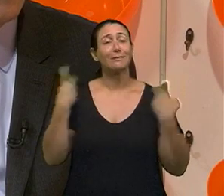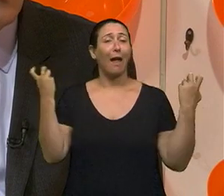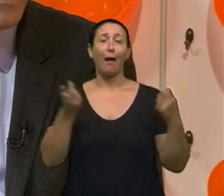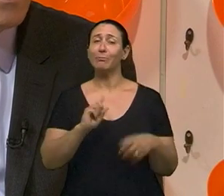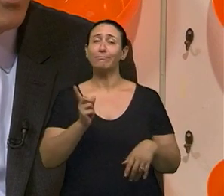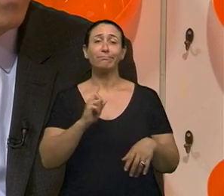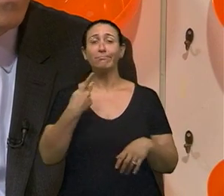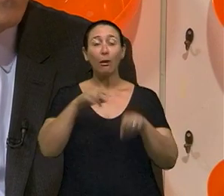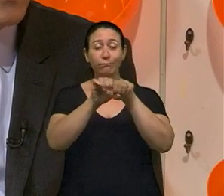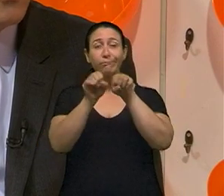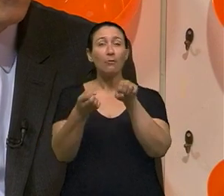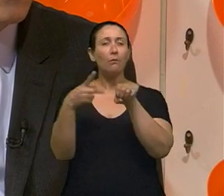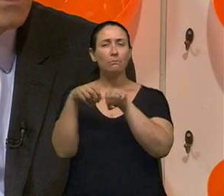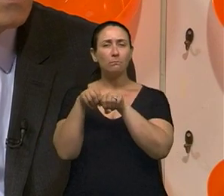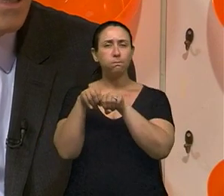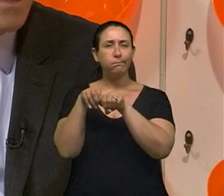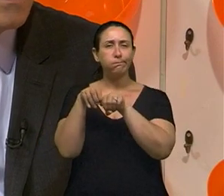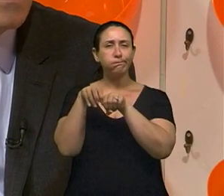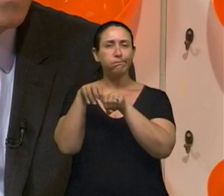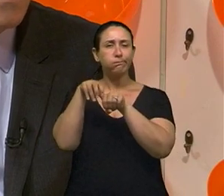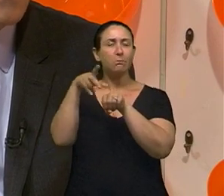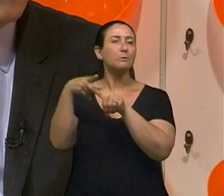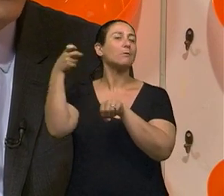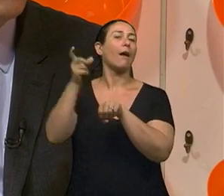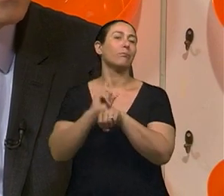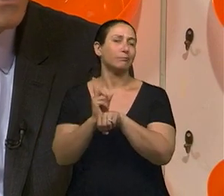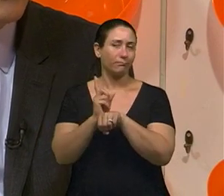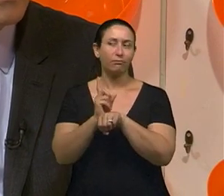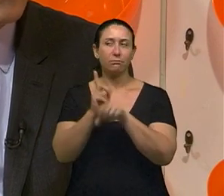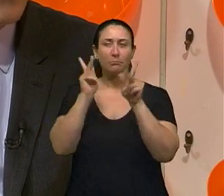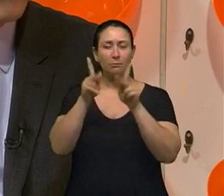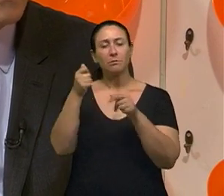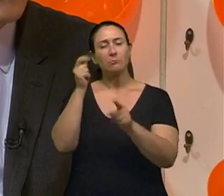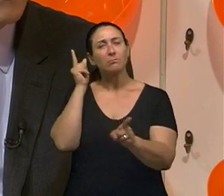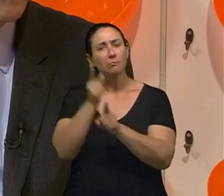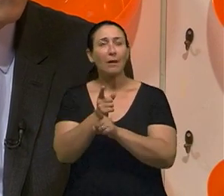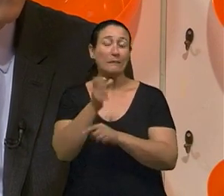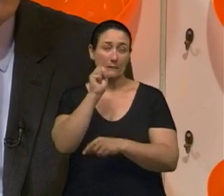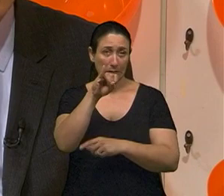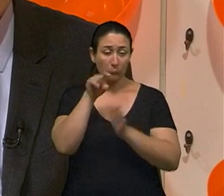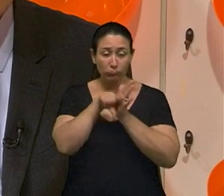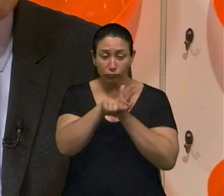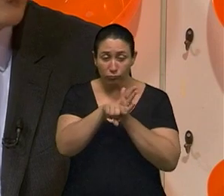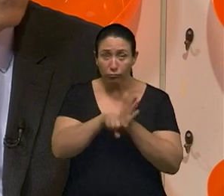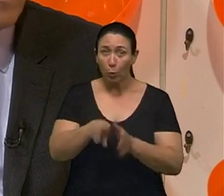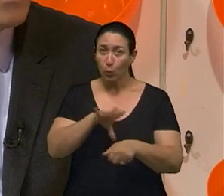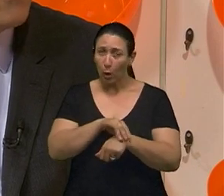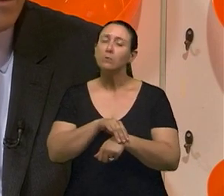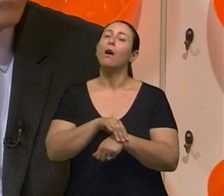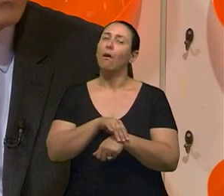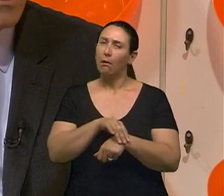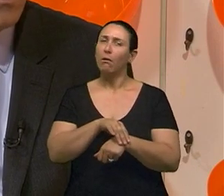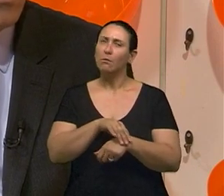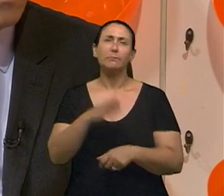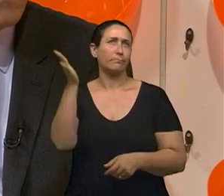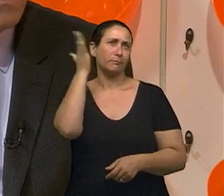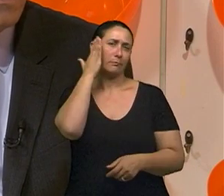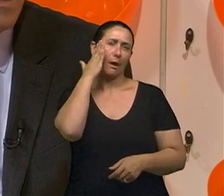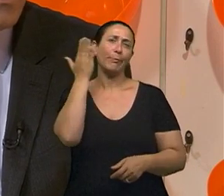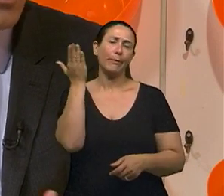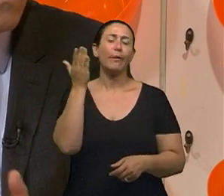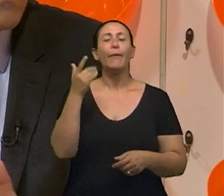né é esse é o grande problema a pessoa não sente nada né se não buscar o diagnóstico da doença eh provavelmente não vai fazer o